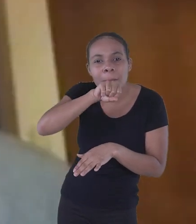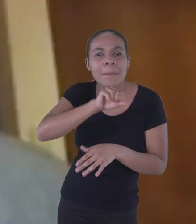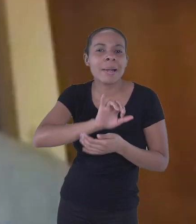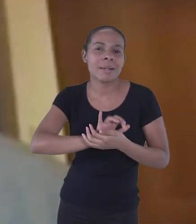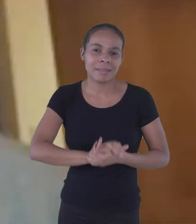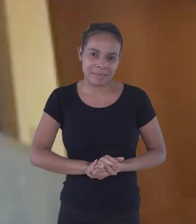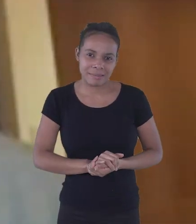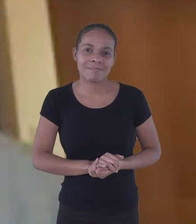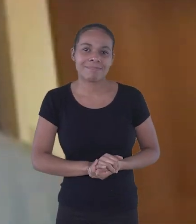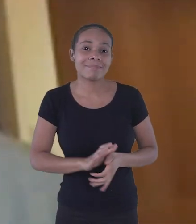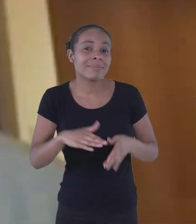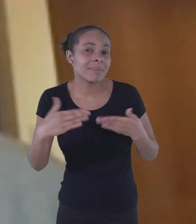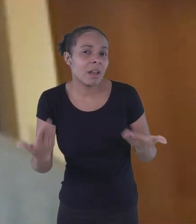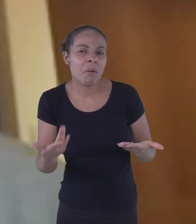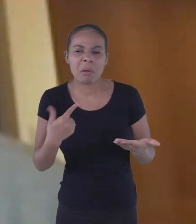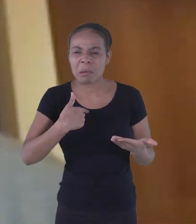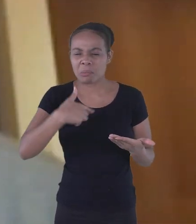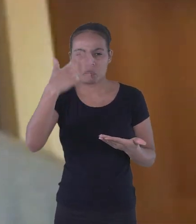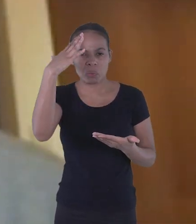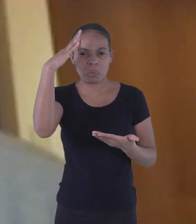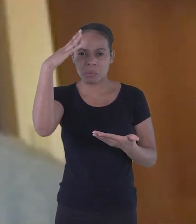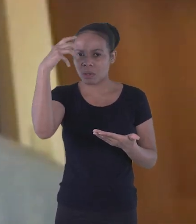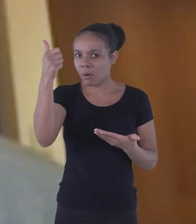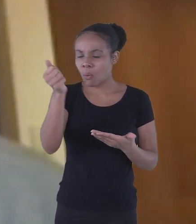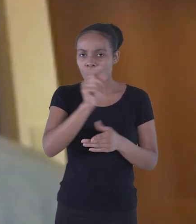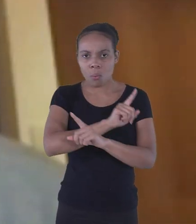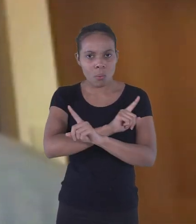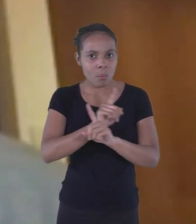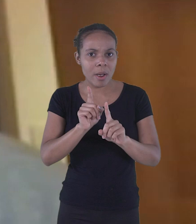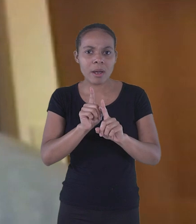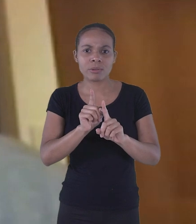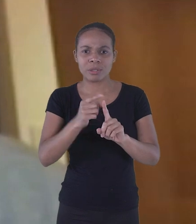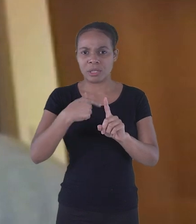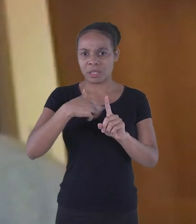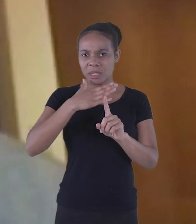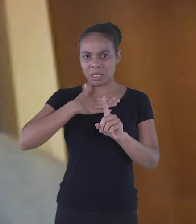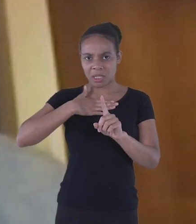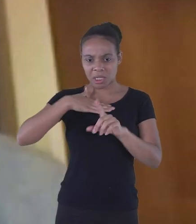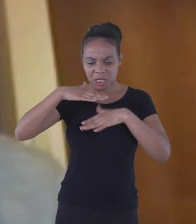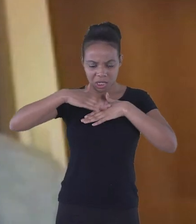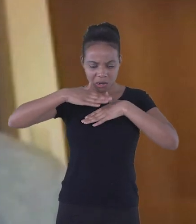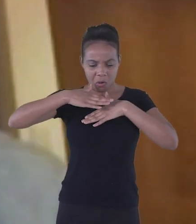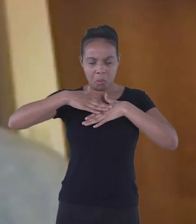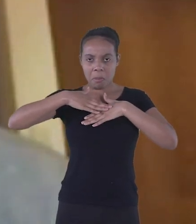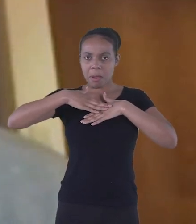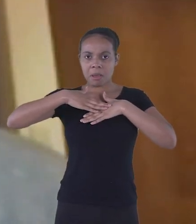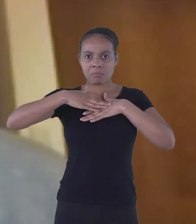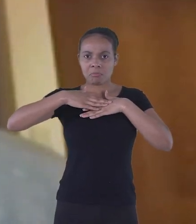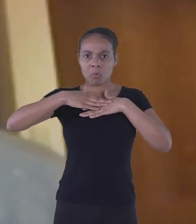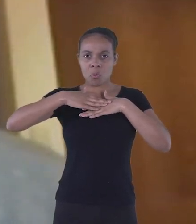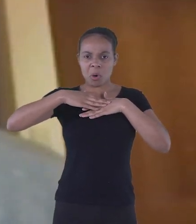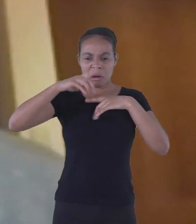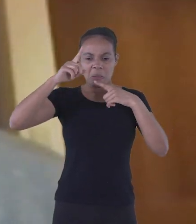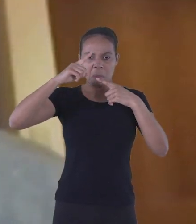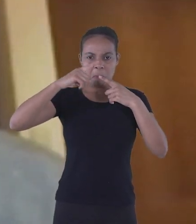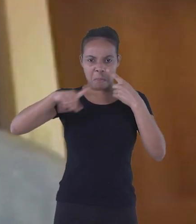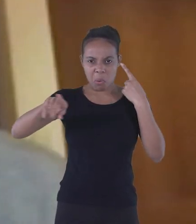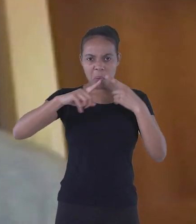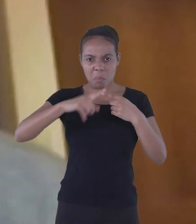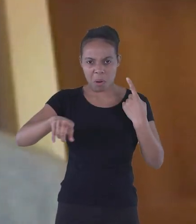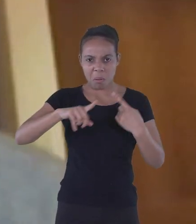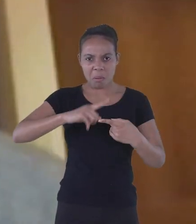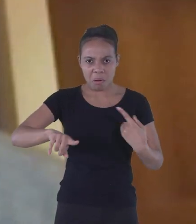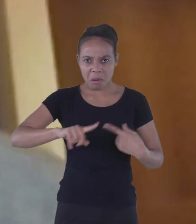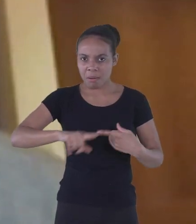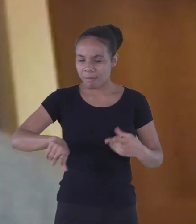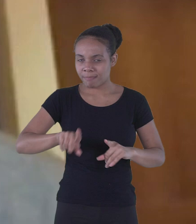não acho que foi autocensura, porque o episódio que eu tinha que narrar está narrado, mas eu não entrei em detalhes